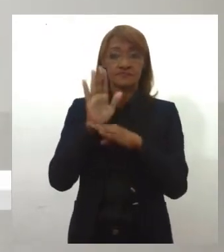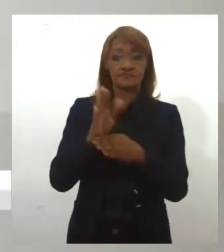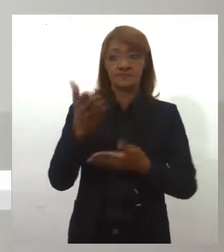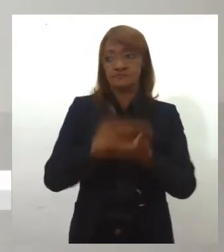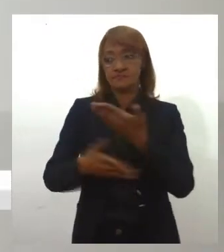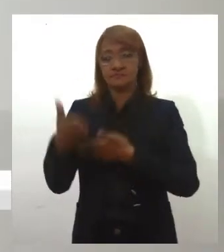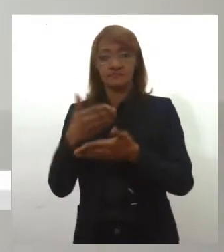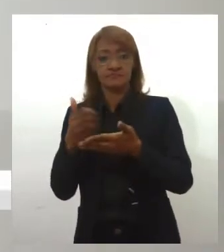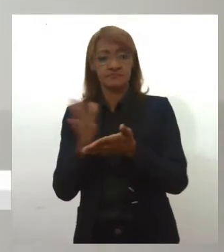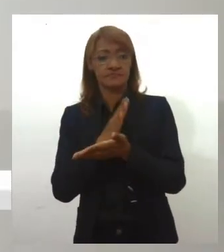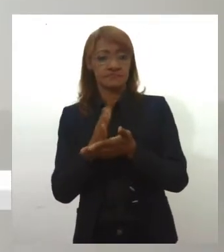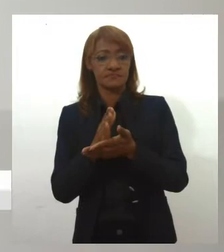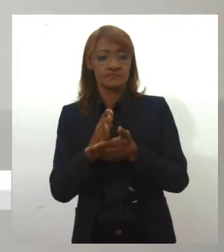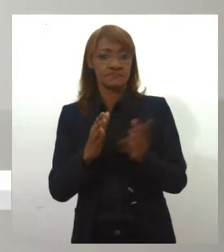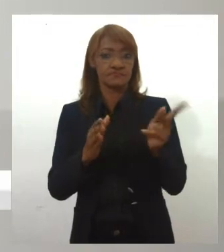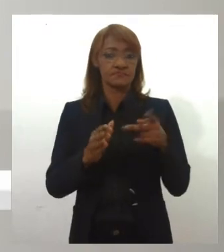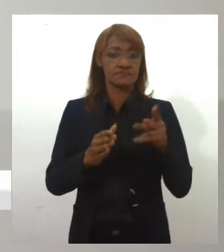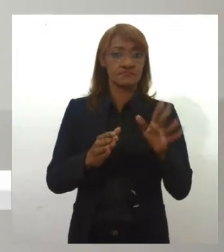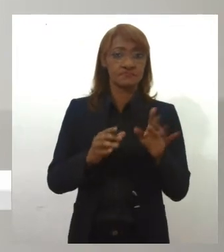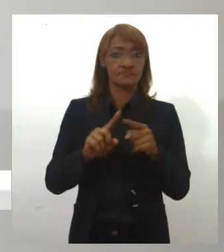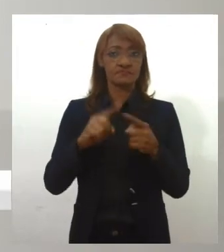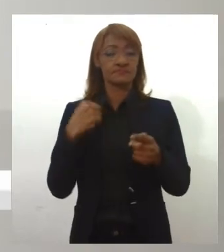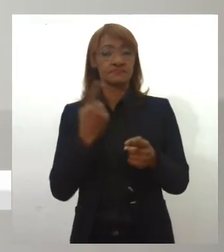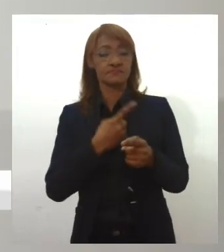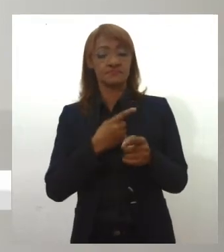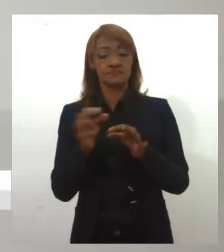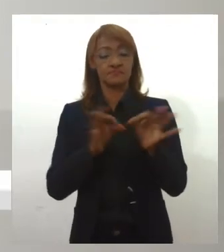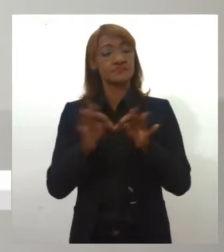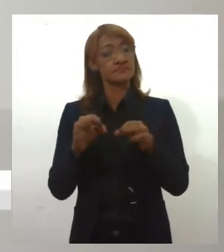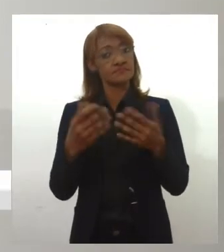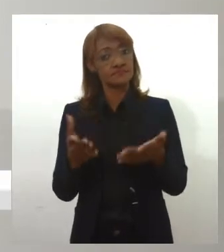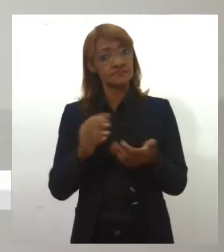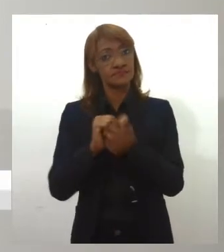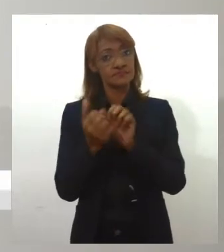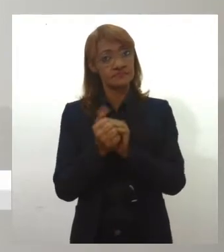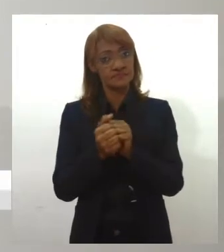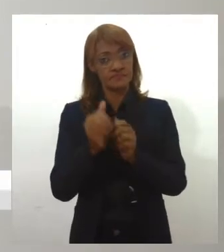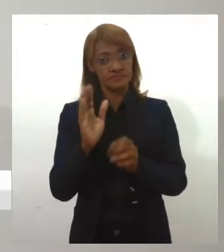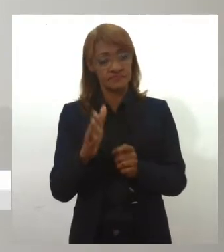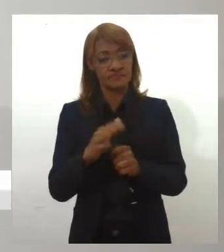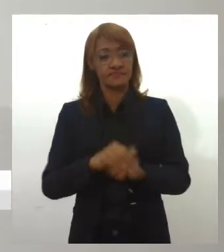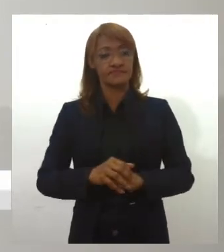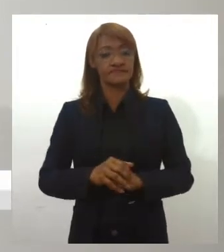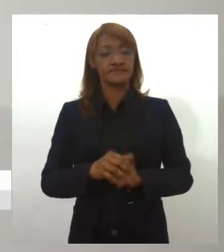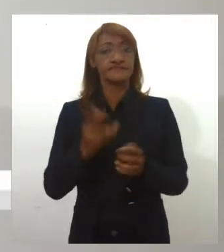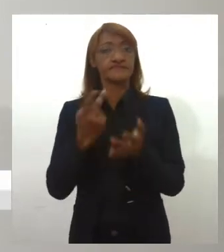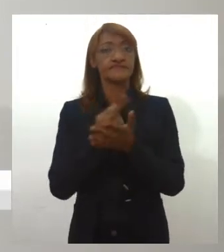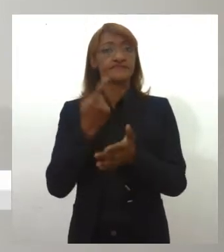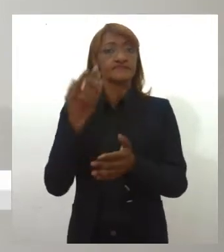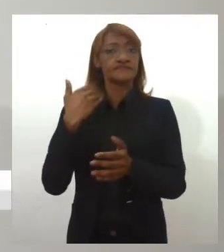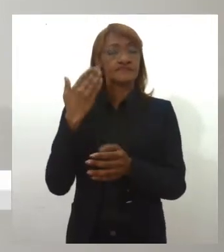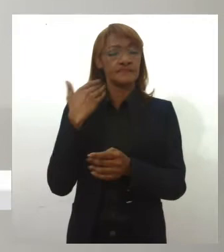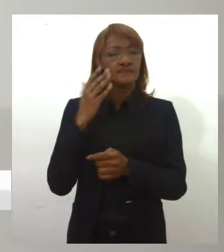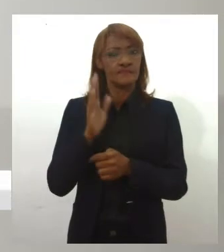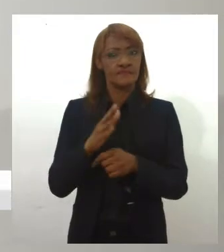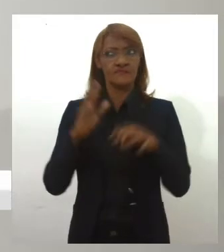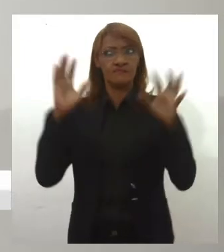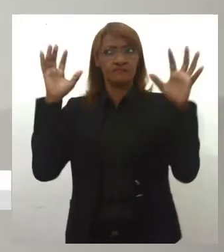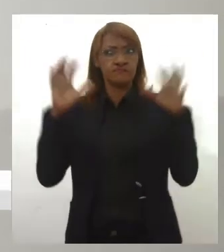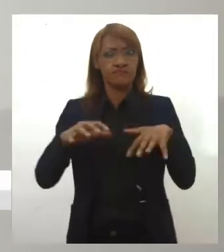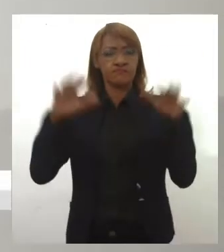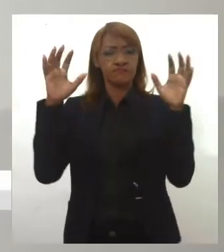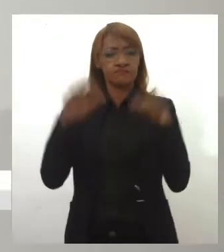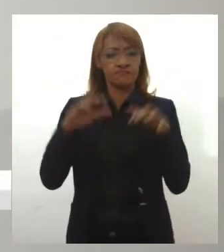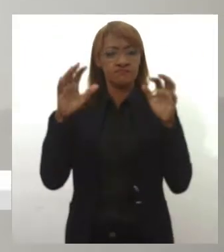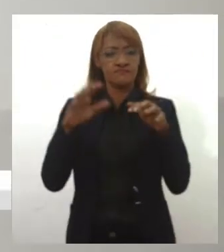muito certo e nós reajustamos, e aí eu vou contar um exemplo aqui que aconteceu uma vez, que estava numa época chuvosa, eu desci no